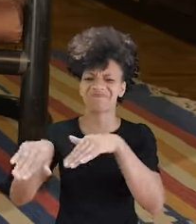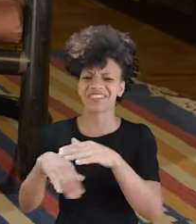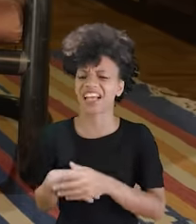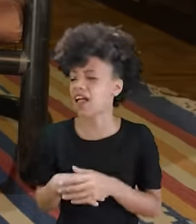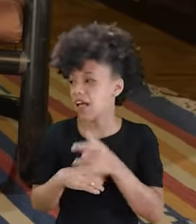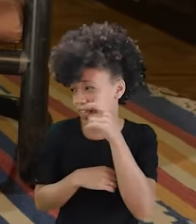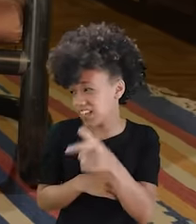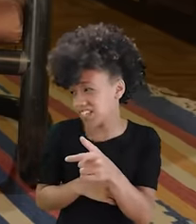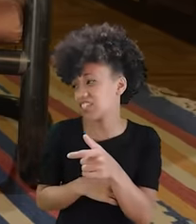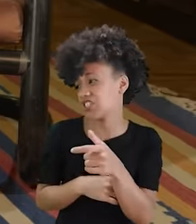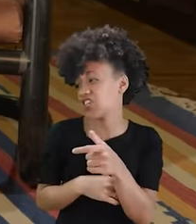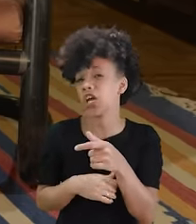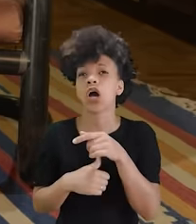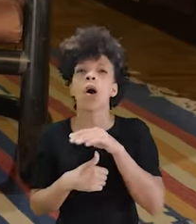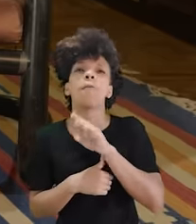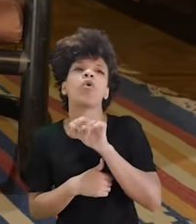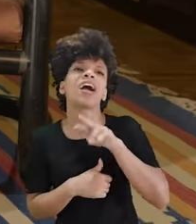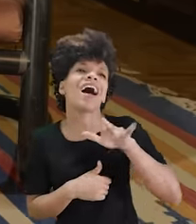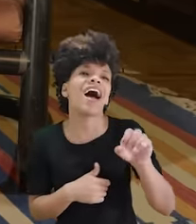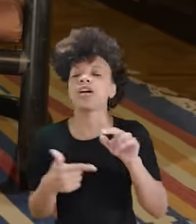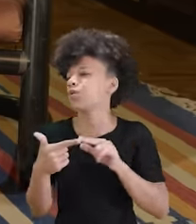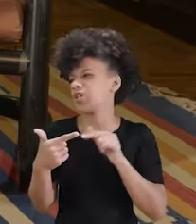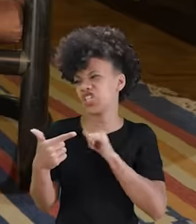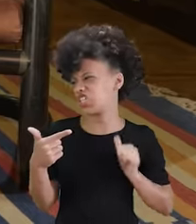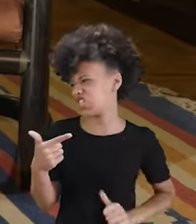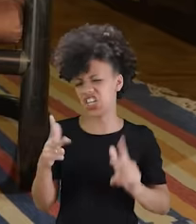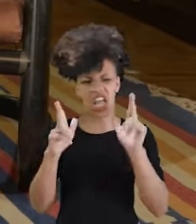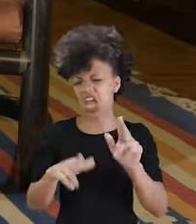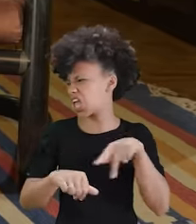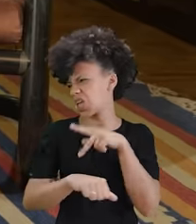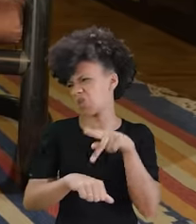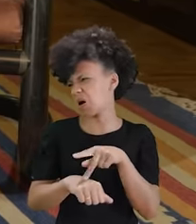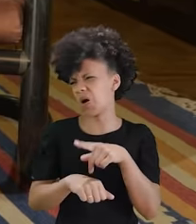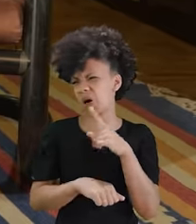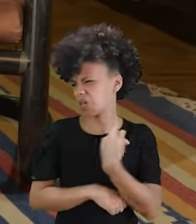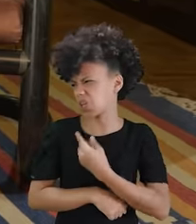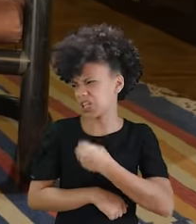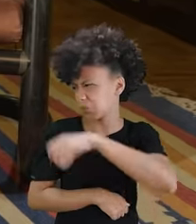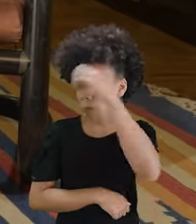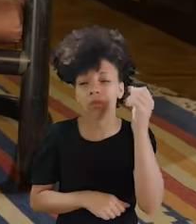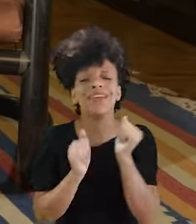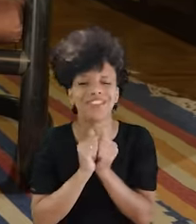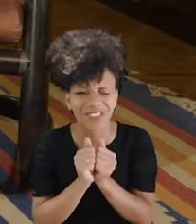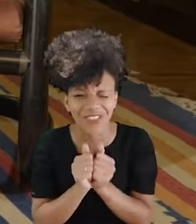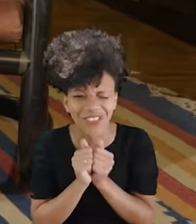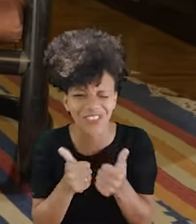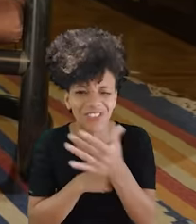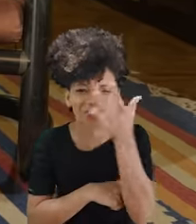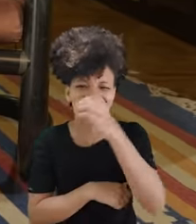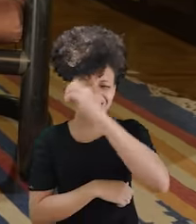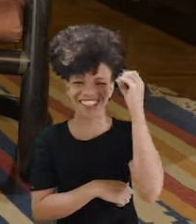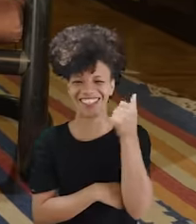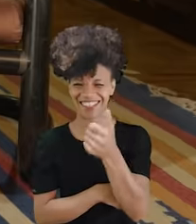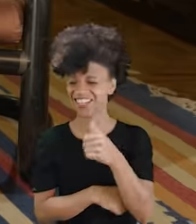galera que assisti o Axis mas tem que divulgar ensina mesmo país agora a gente é bem ignorante aqui Tamo junto galera